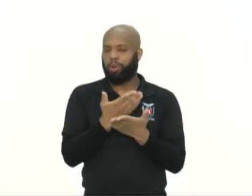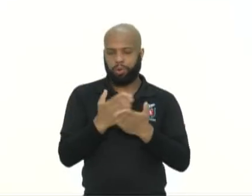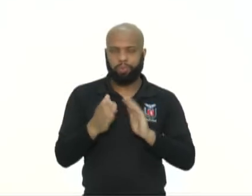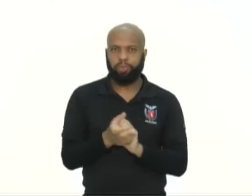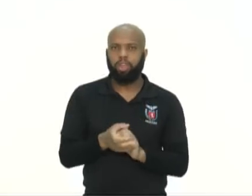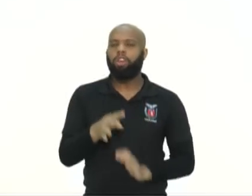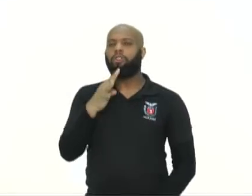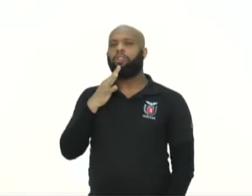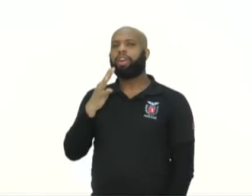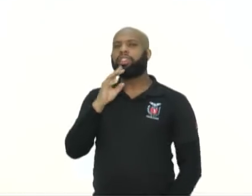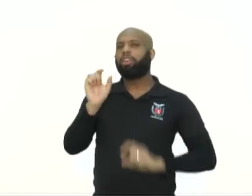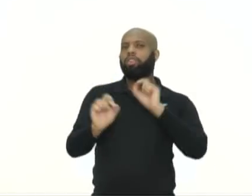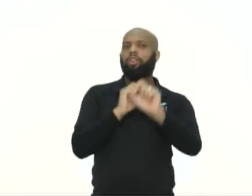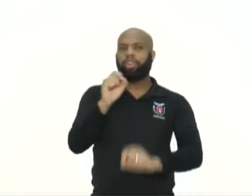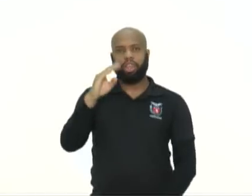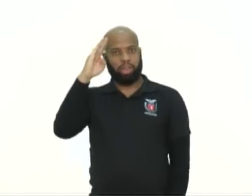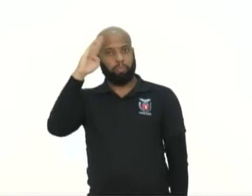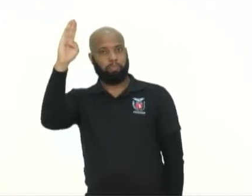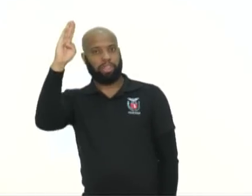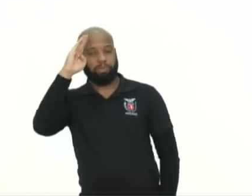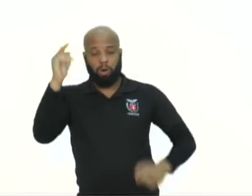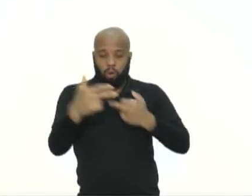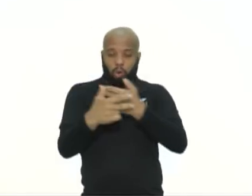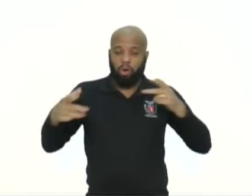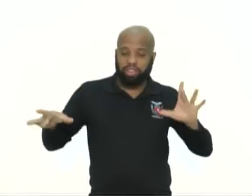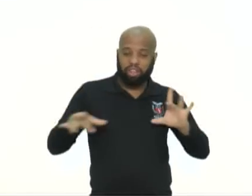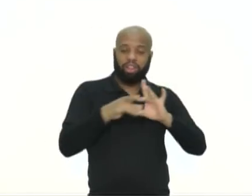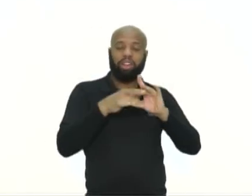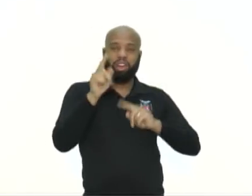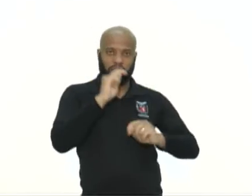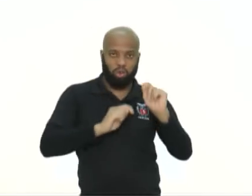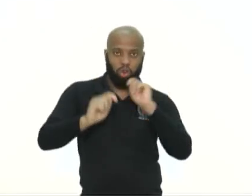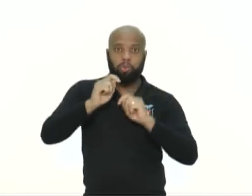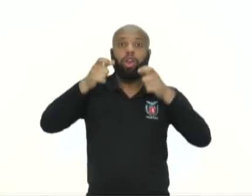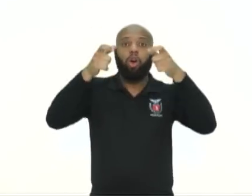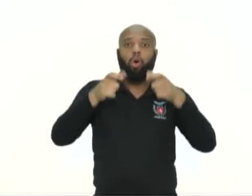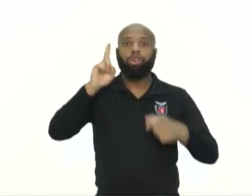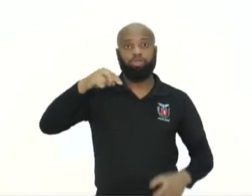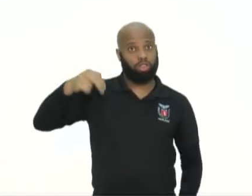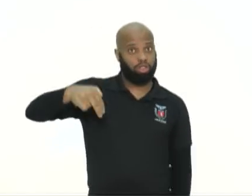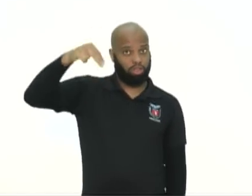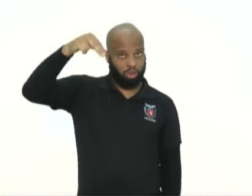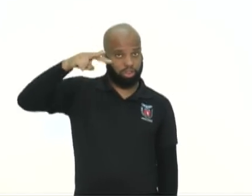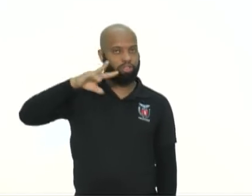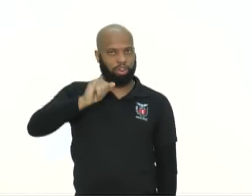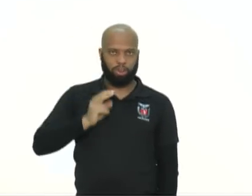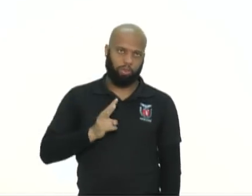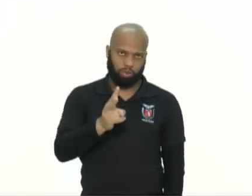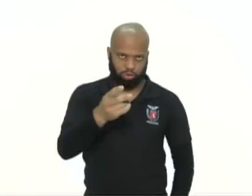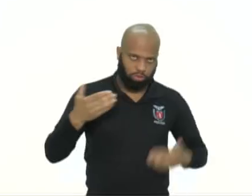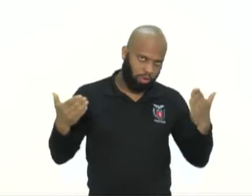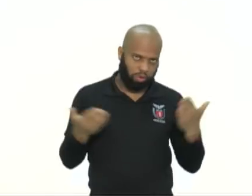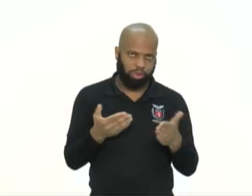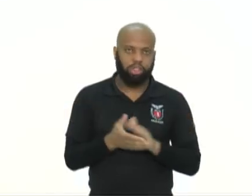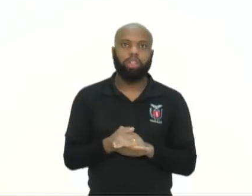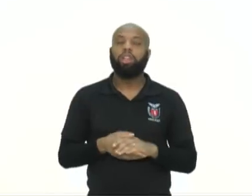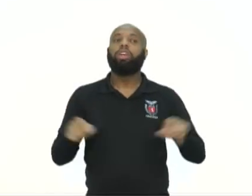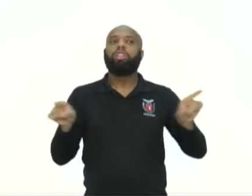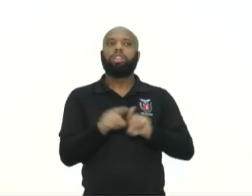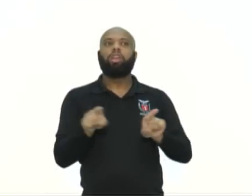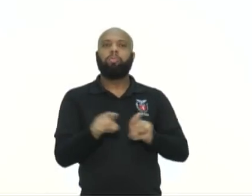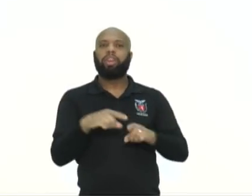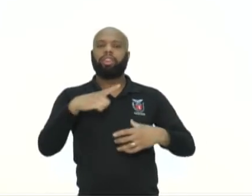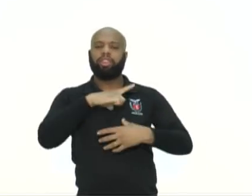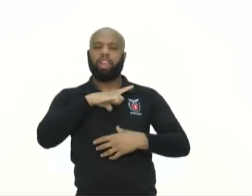Conhecer como as principais atividades econômicas da região norte, então ainda vamos falar da região norte, né? Impactam no